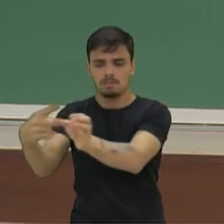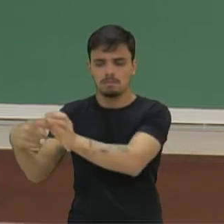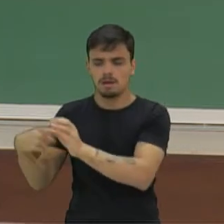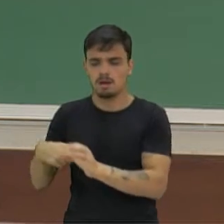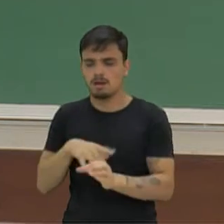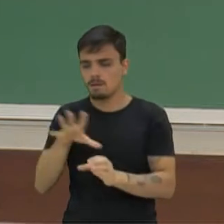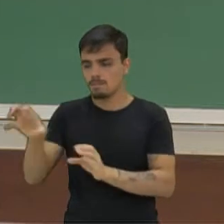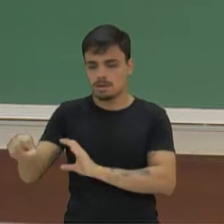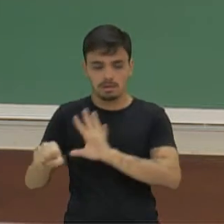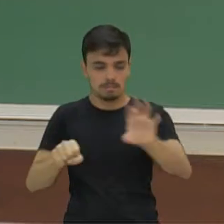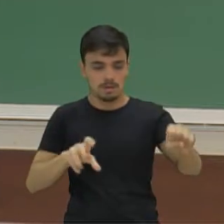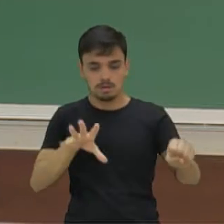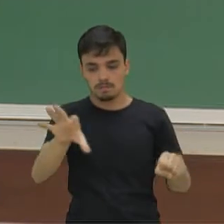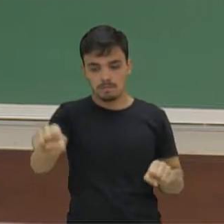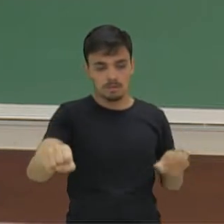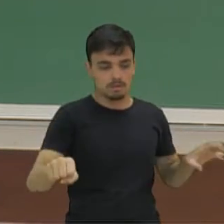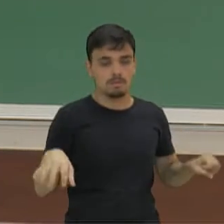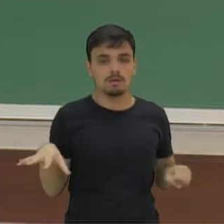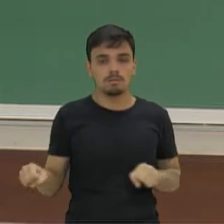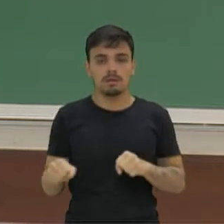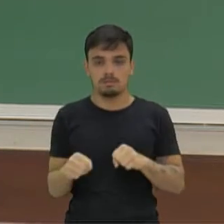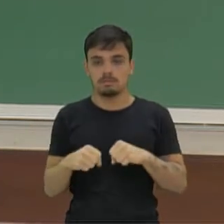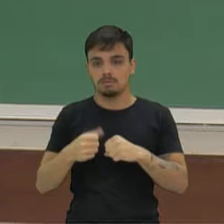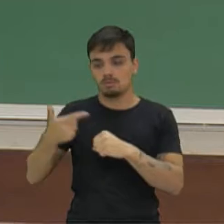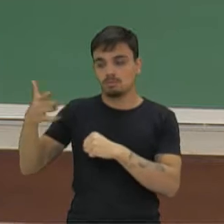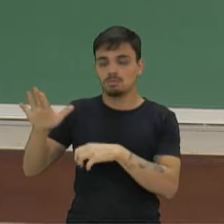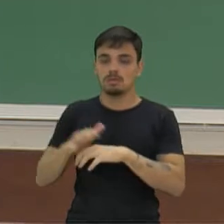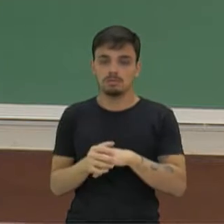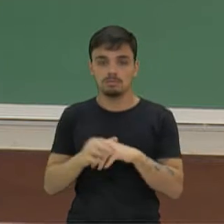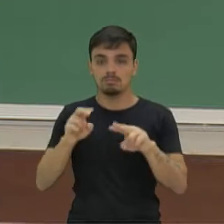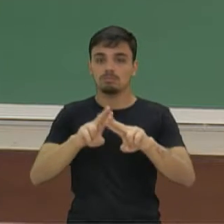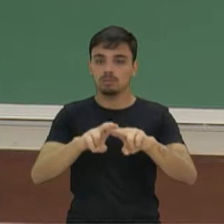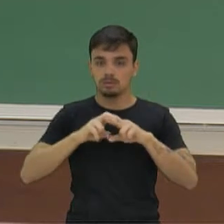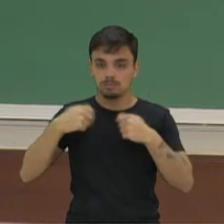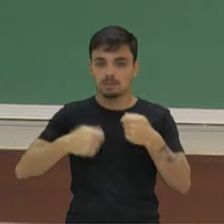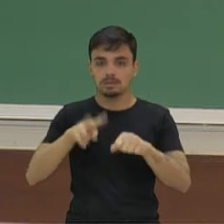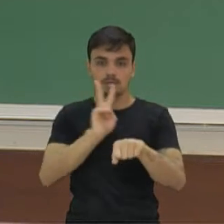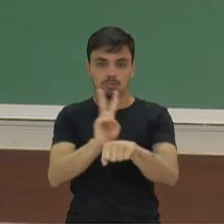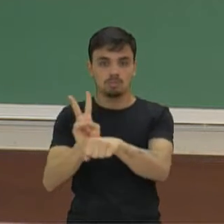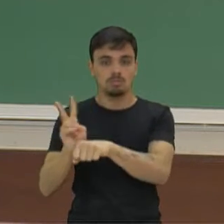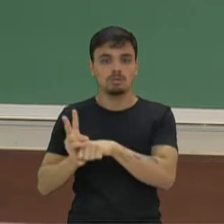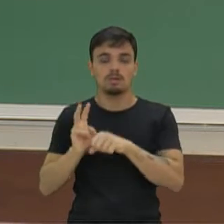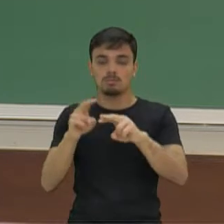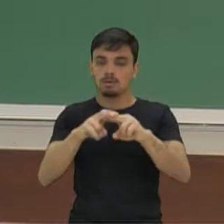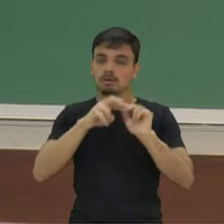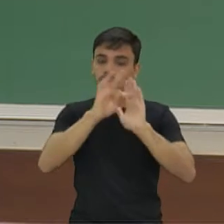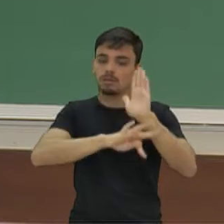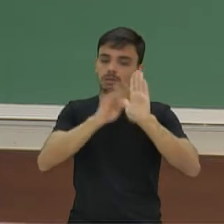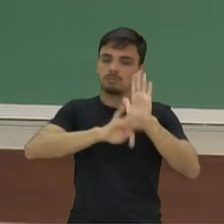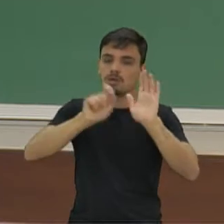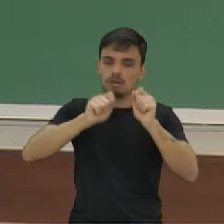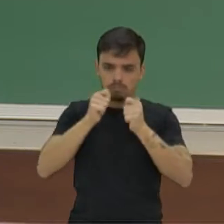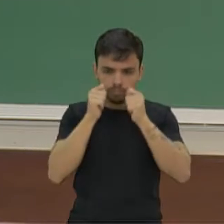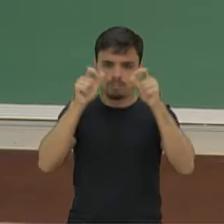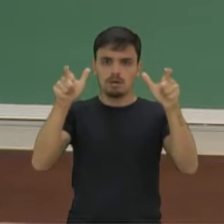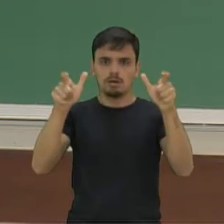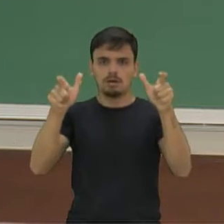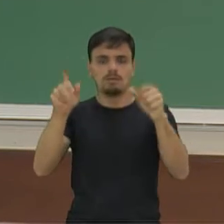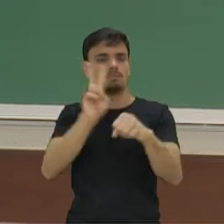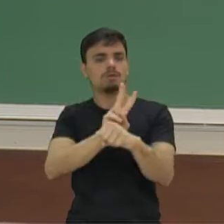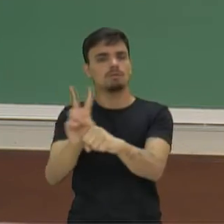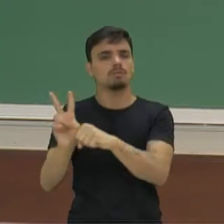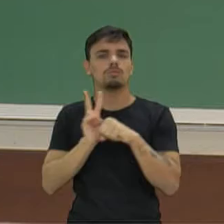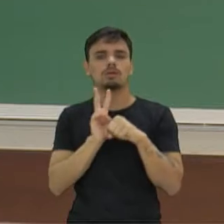Por isso que nós temos que cuidar. Esse texto é um alerta para cuidar